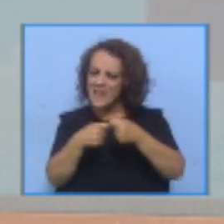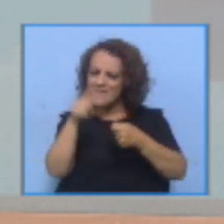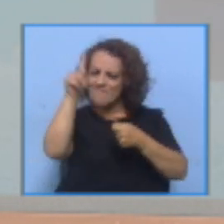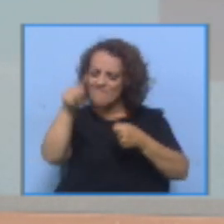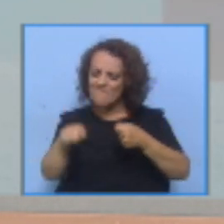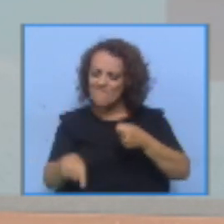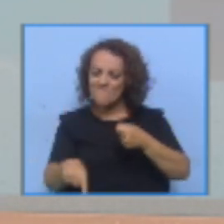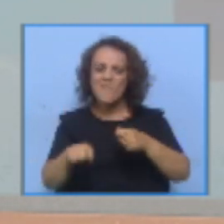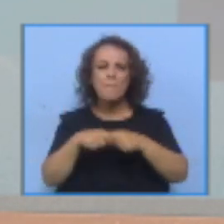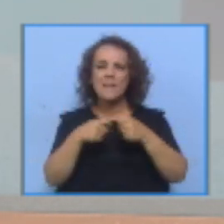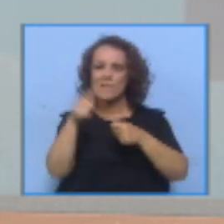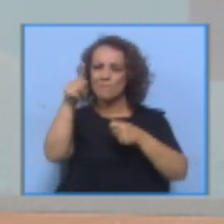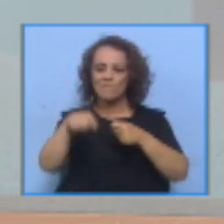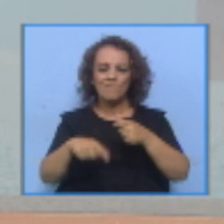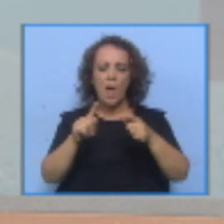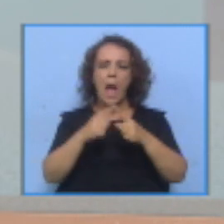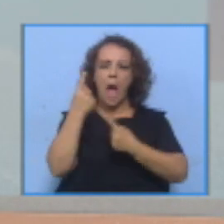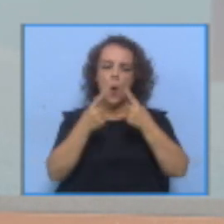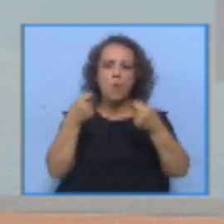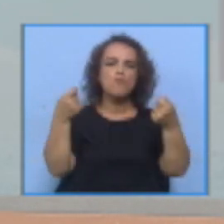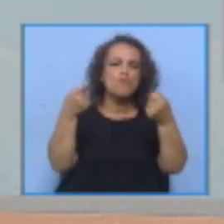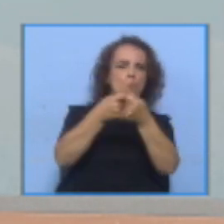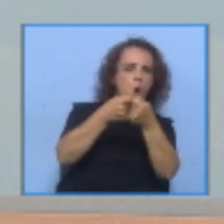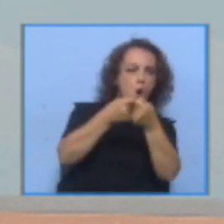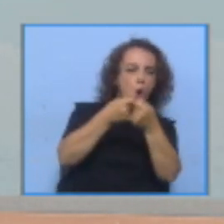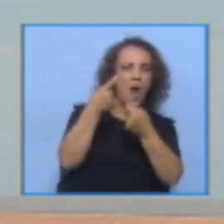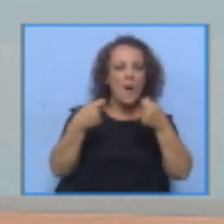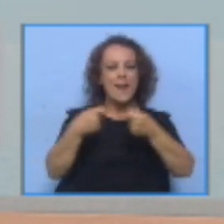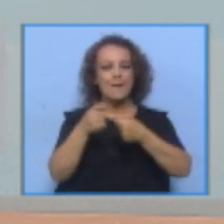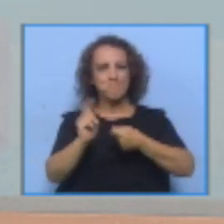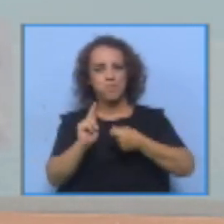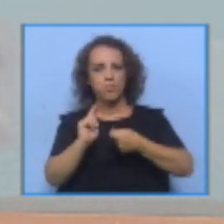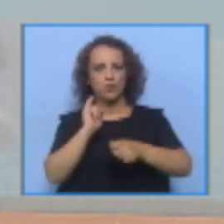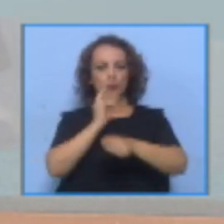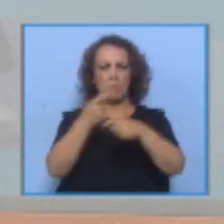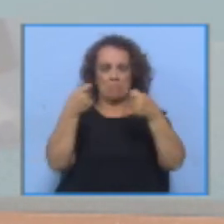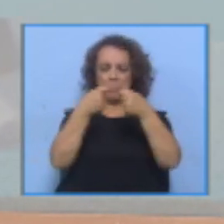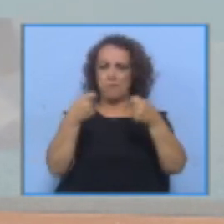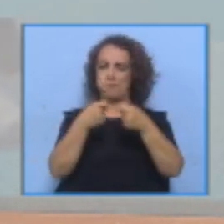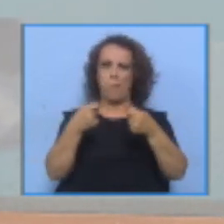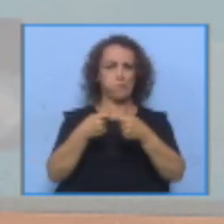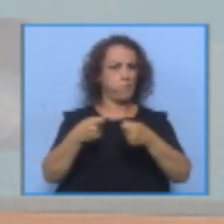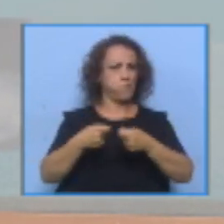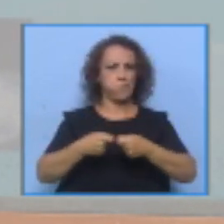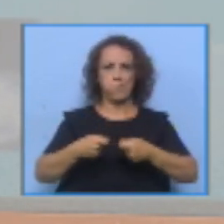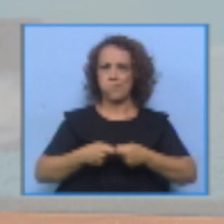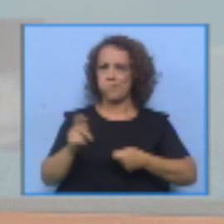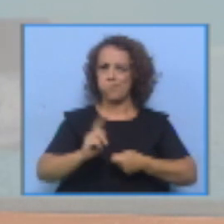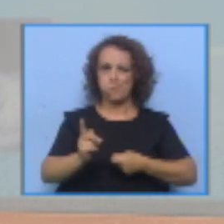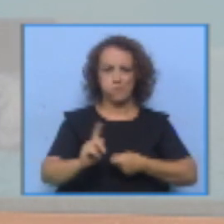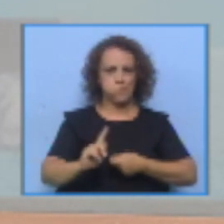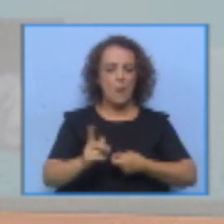encontra nenhum. Uns encaixam mais em alguns princípios, outros noutros, outros em nenhum. Acho difícil